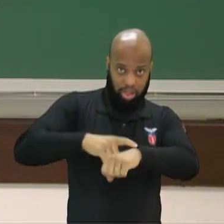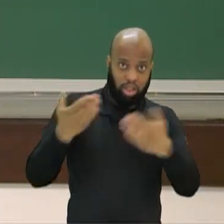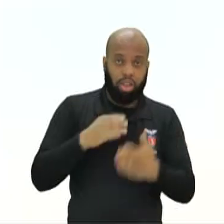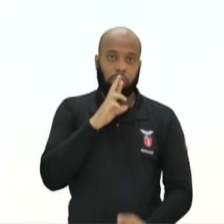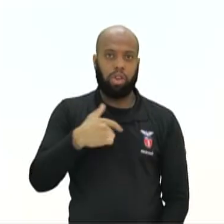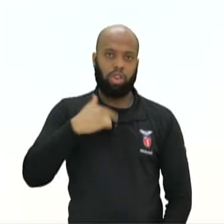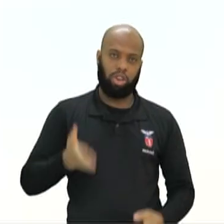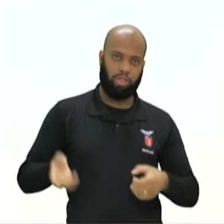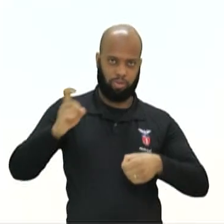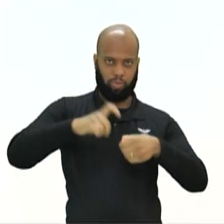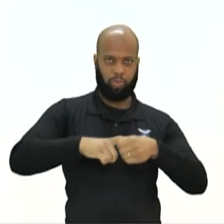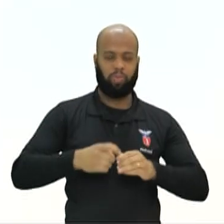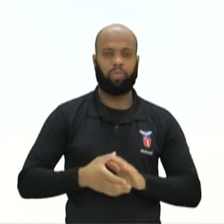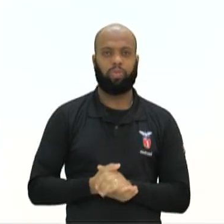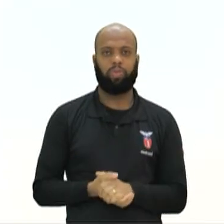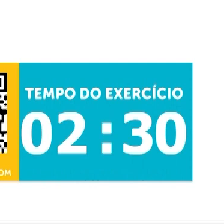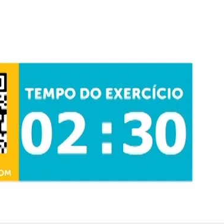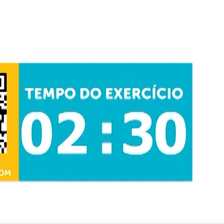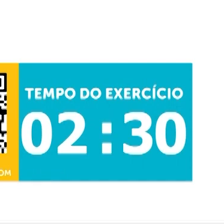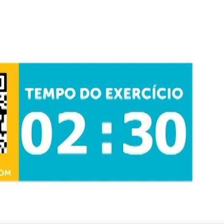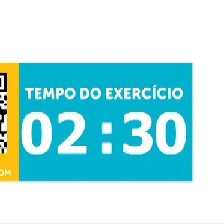responder e já volto.